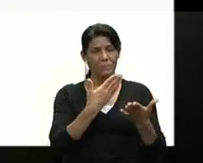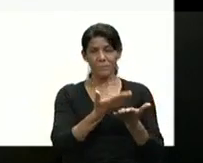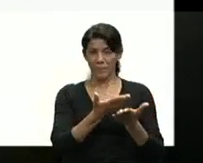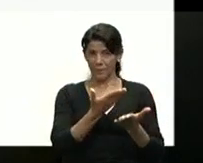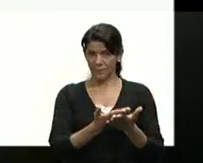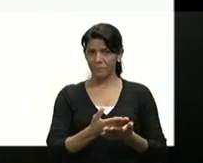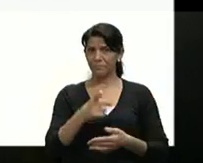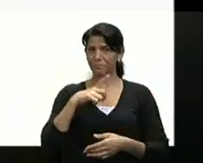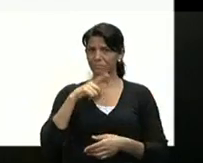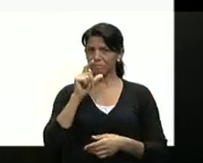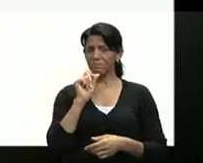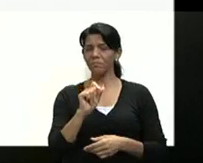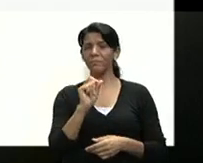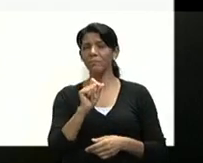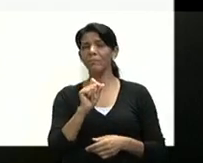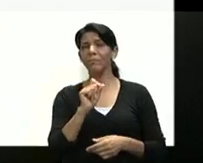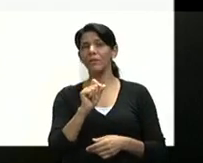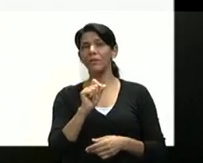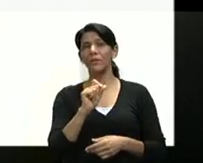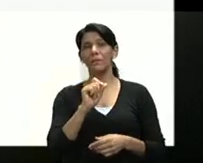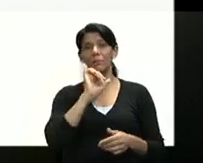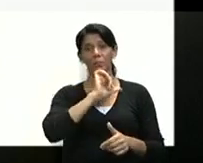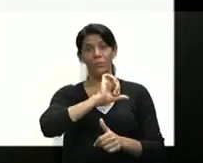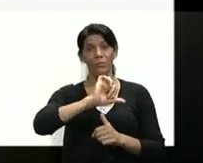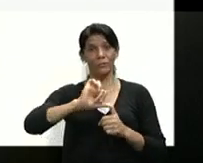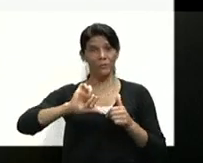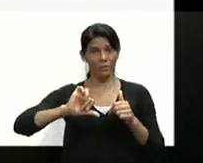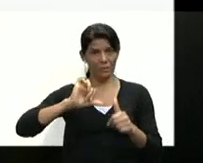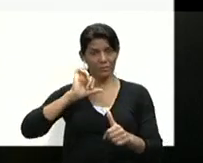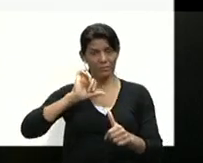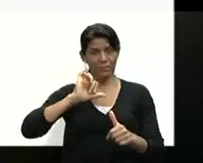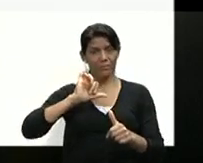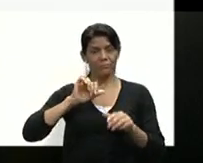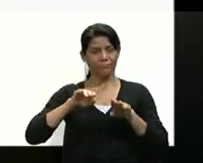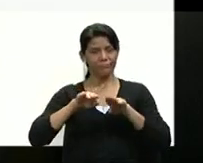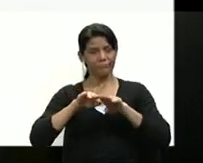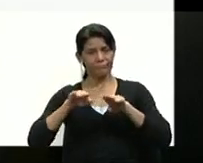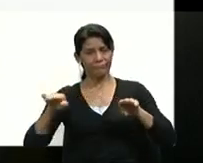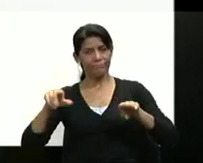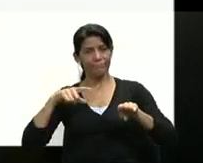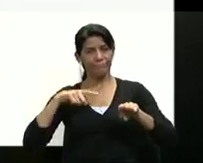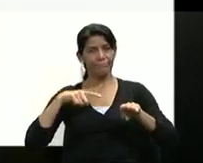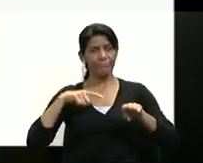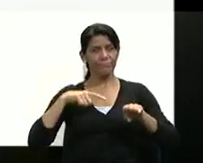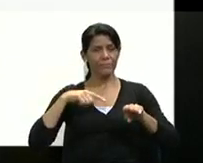nós temos aqui a modificação dos padrões de